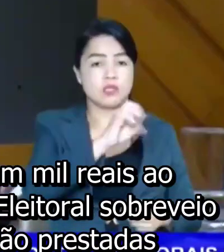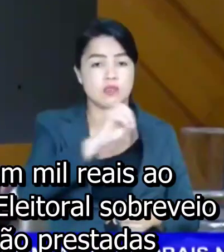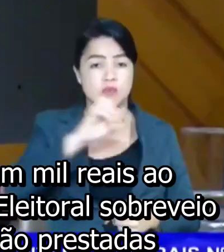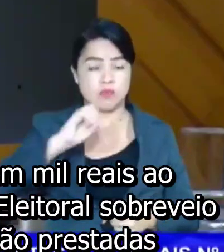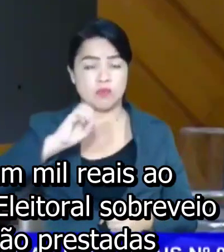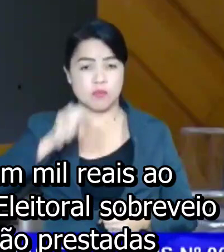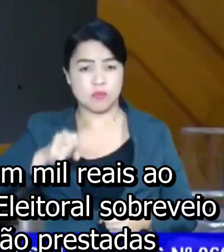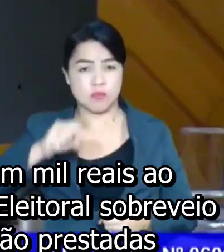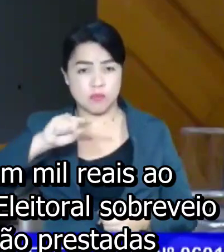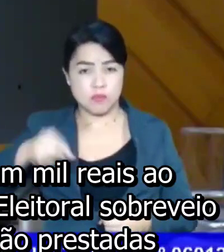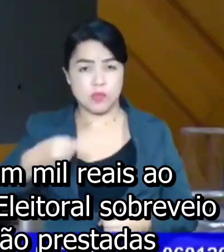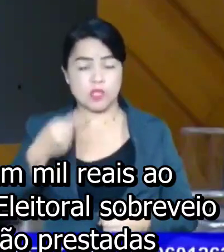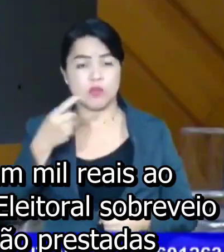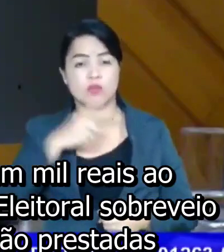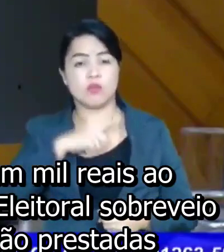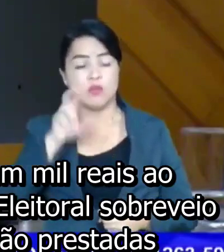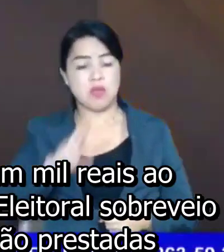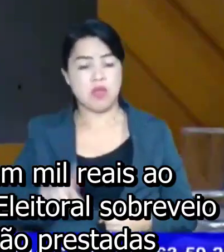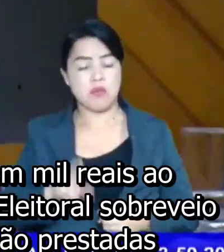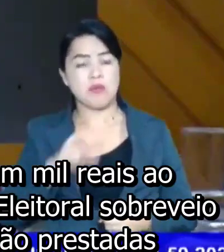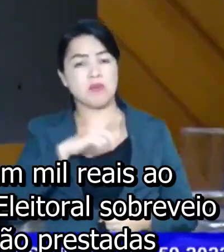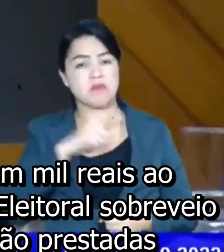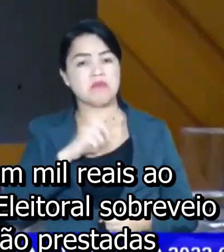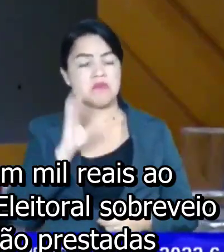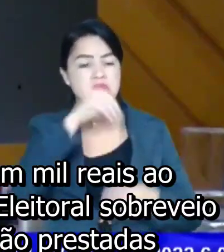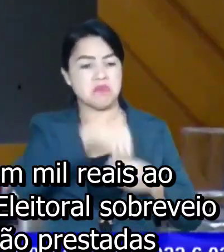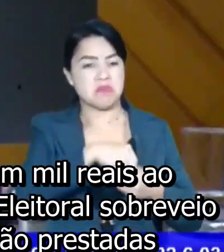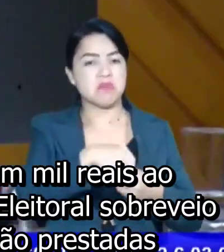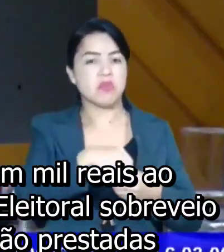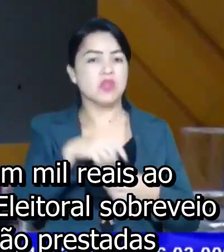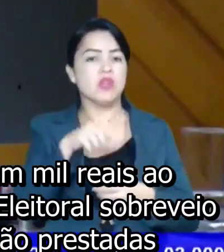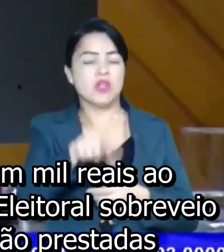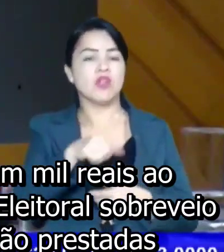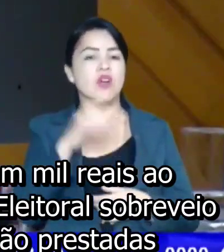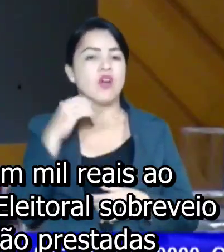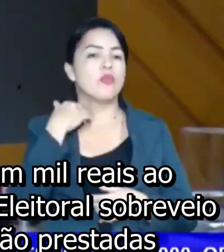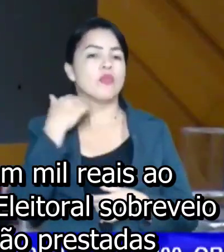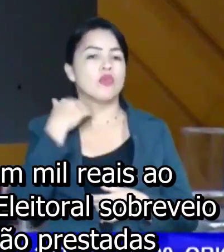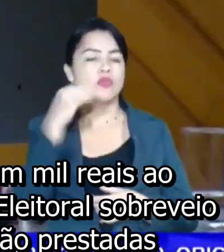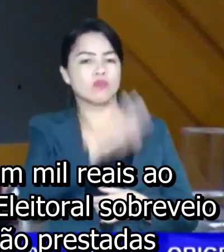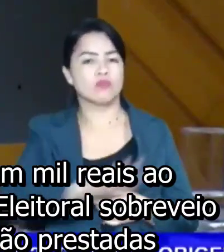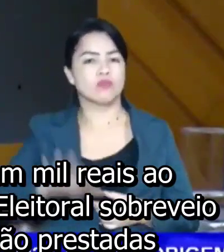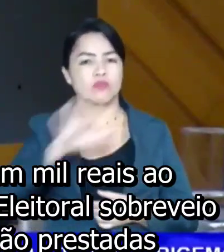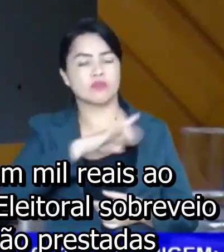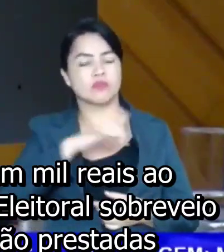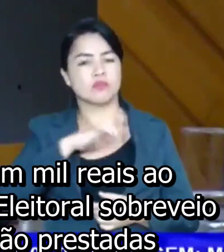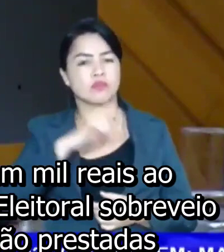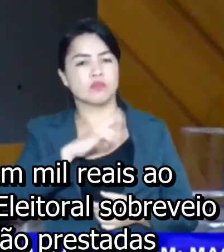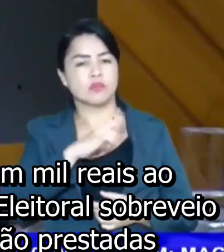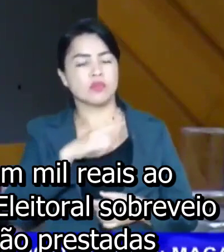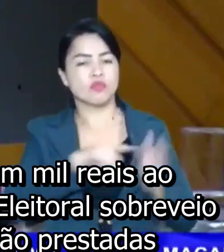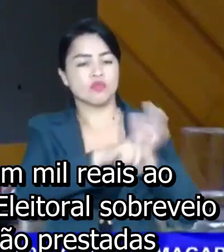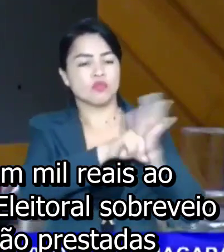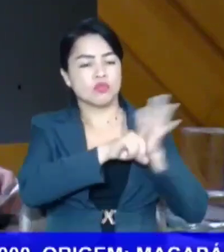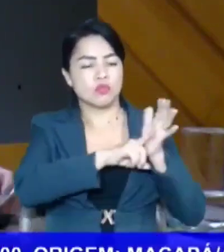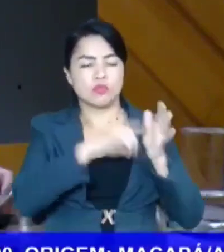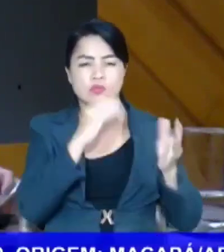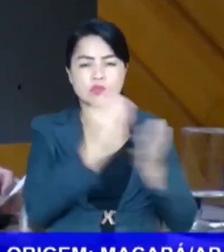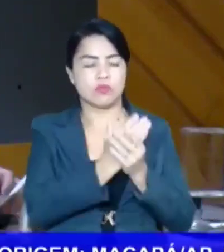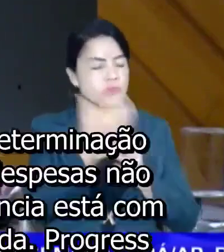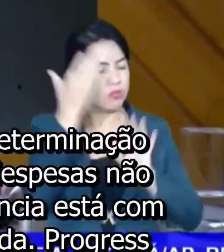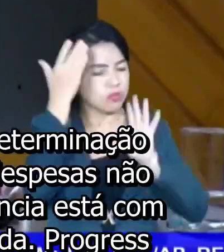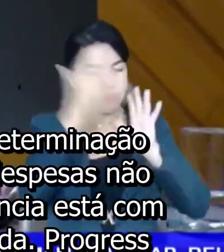Nacional. Remetidos os autos ao Ministério Público Eleitoral, sobreveio o parecer opinando pelo julgamento das contas como não